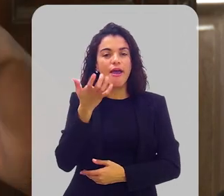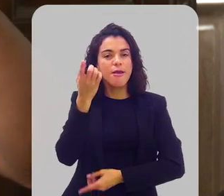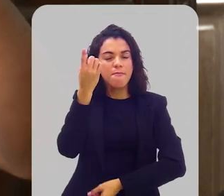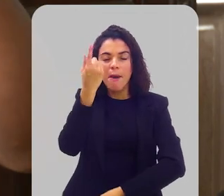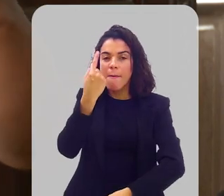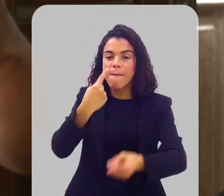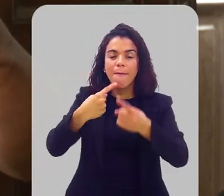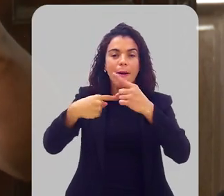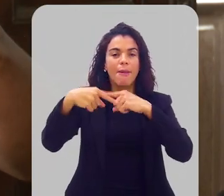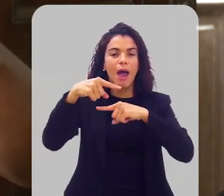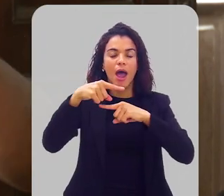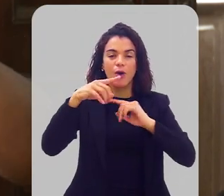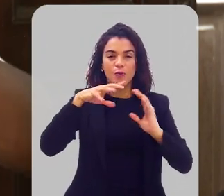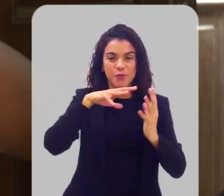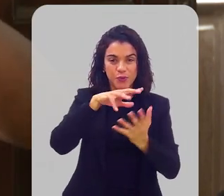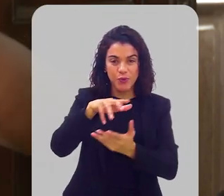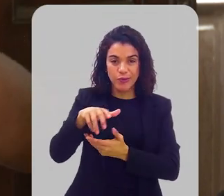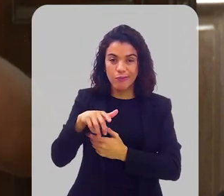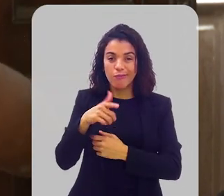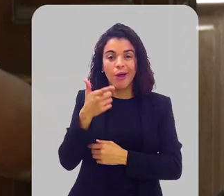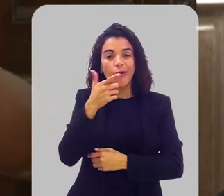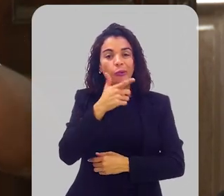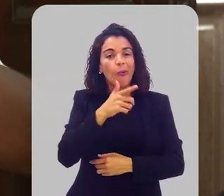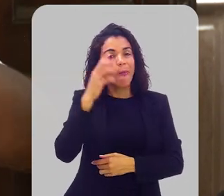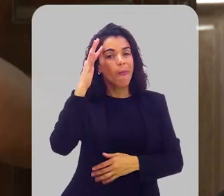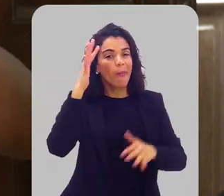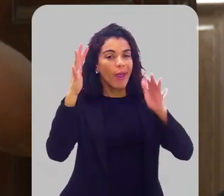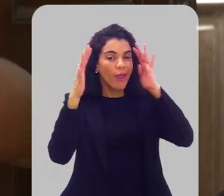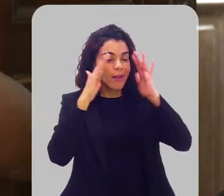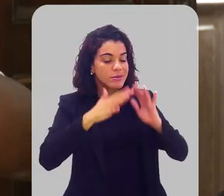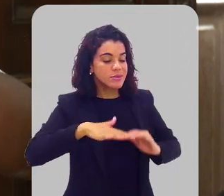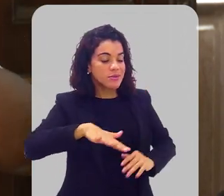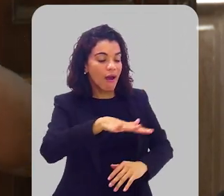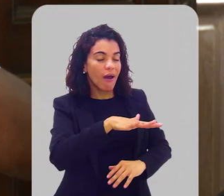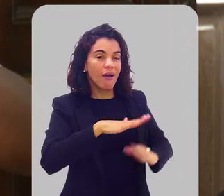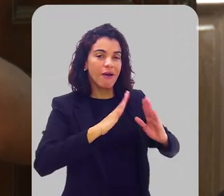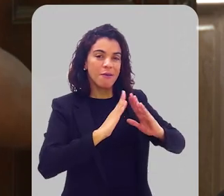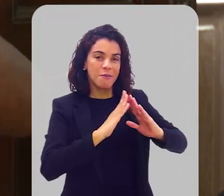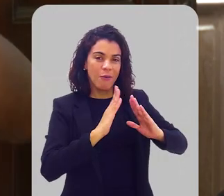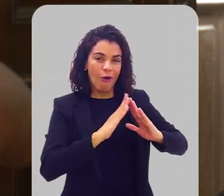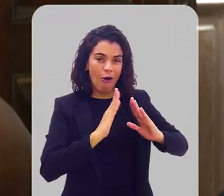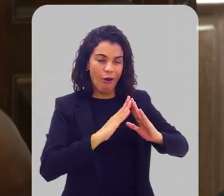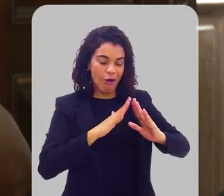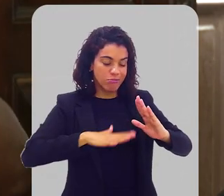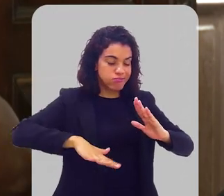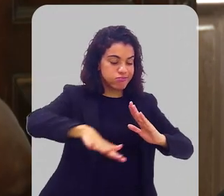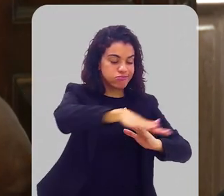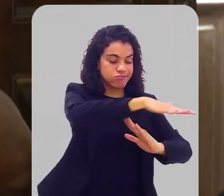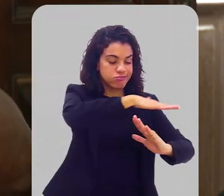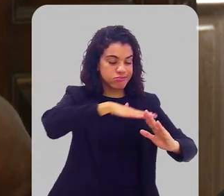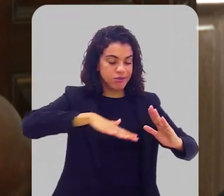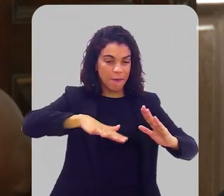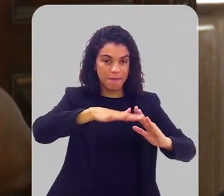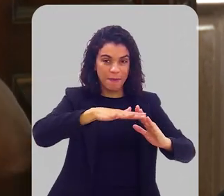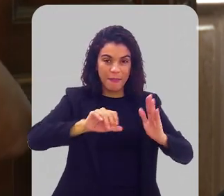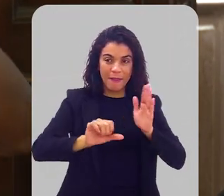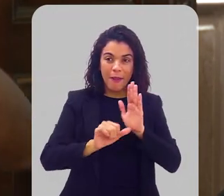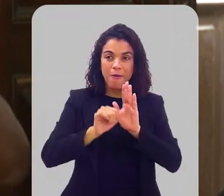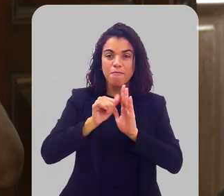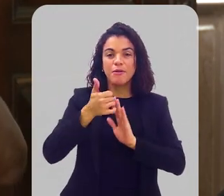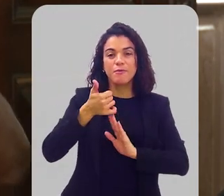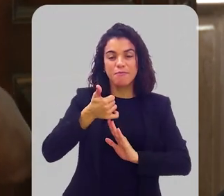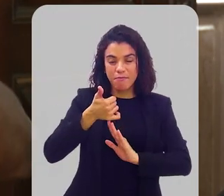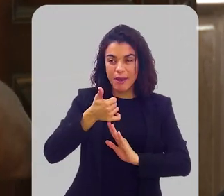Brasil, querem alcançar o mundo, mas elas não querem conquistar o seu bairro, a sua comunidade, o ambiente que elas estão primeiro. Então nós